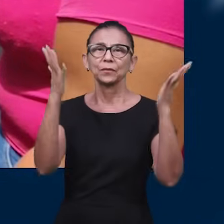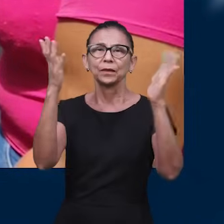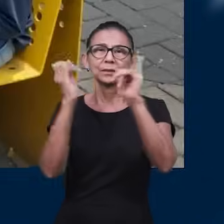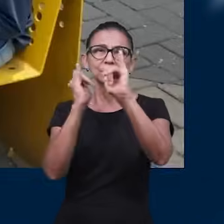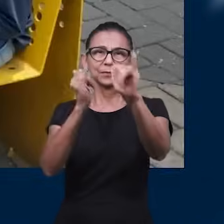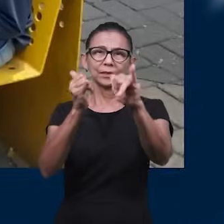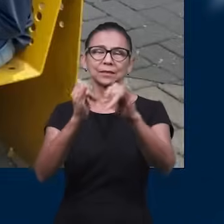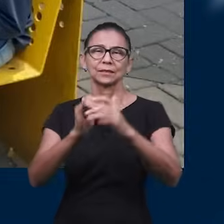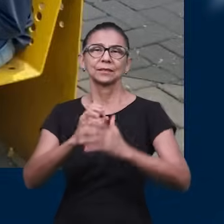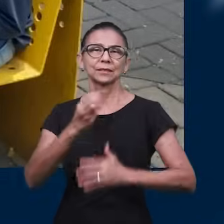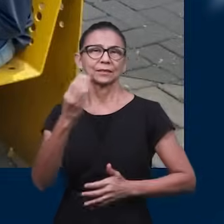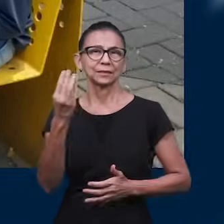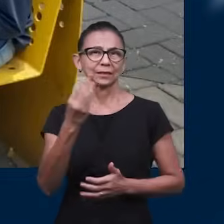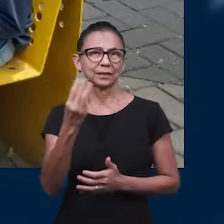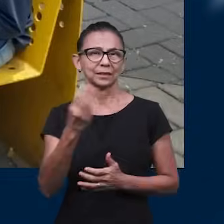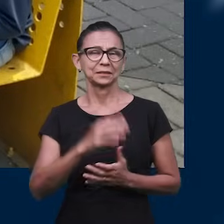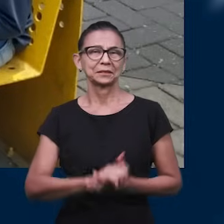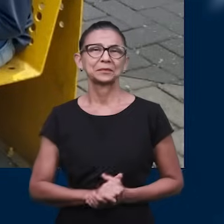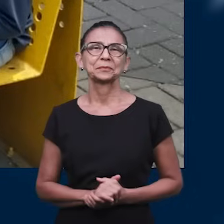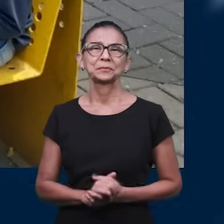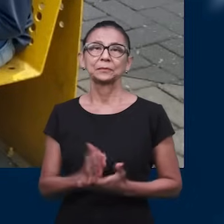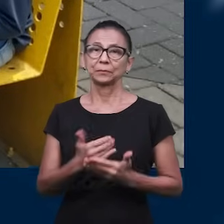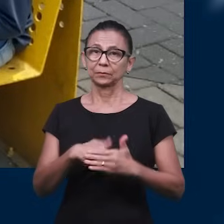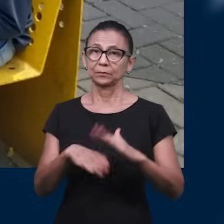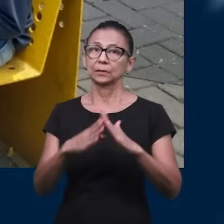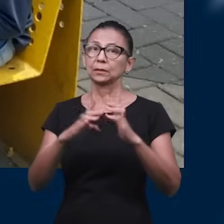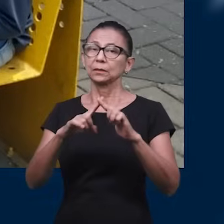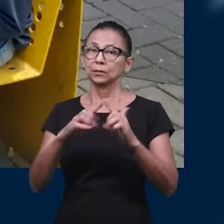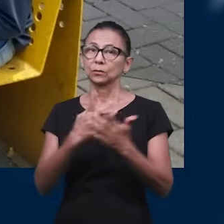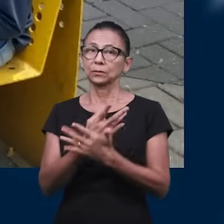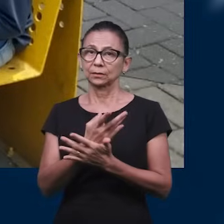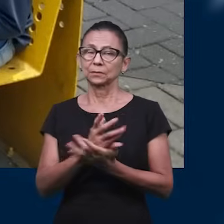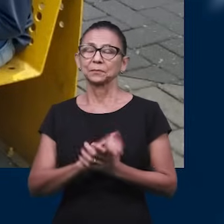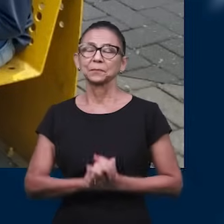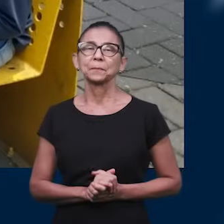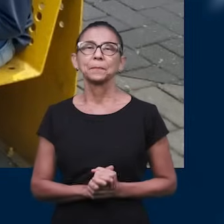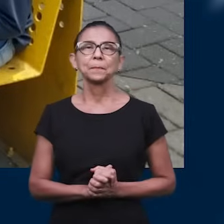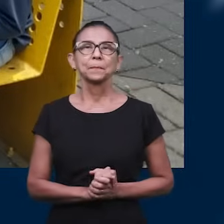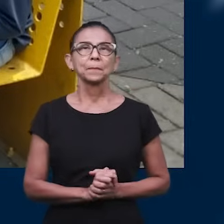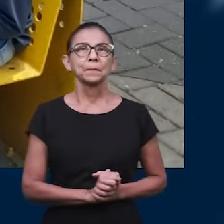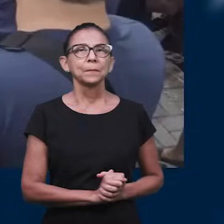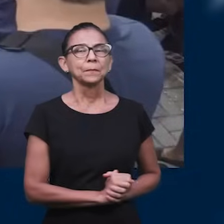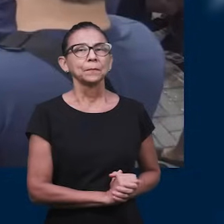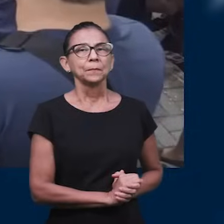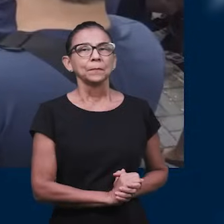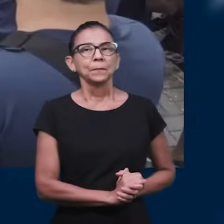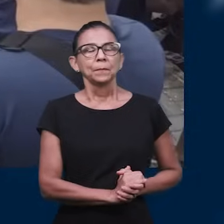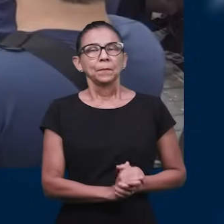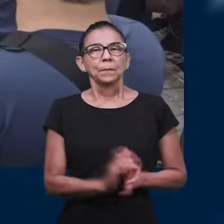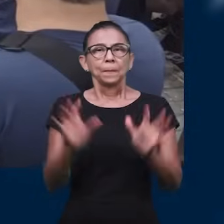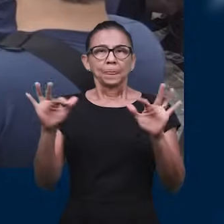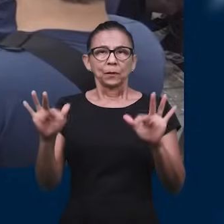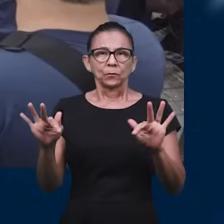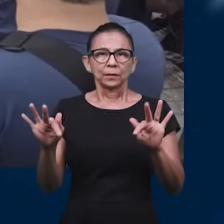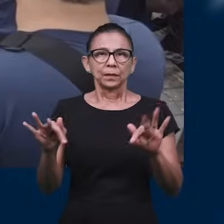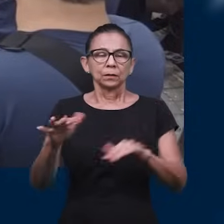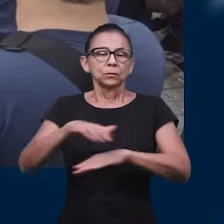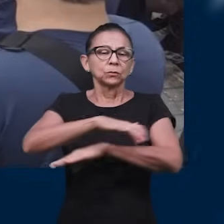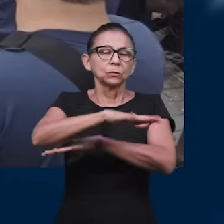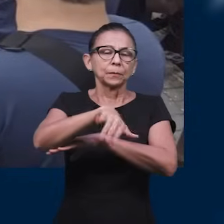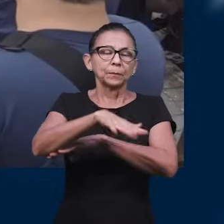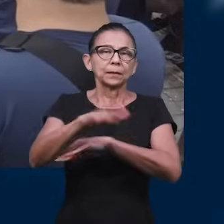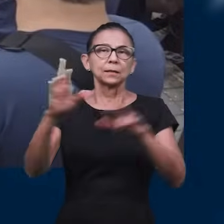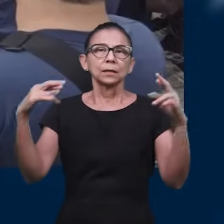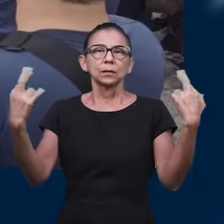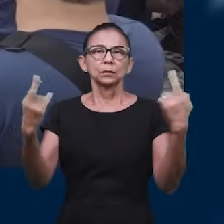o evento Trombetas e Festas 3 em nossas igrejas. Ao final do trajeto, nos reunimos numa praça para o